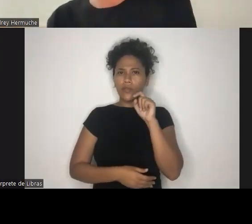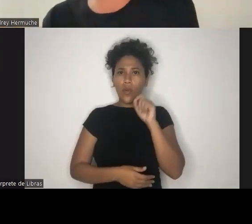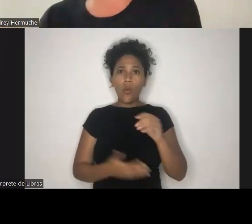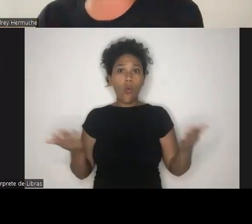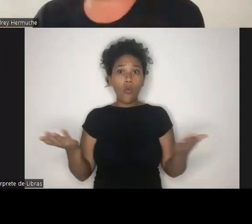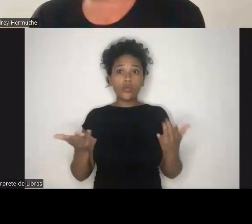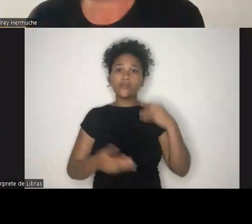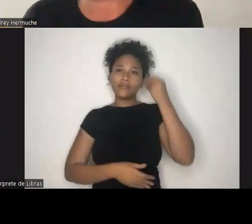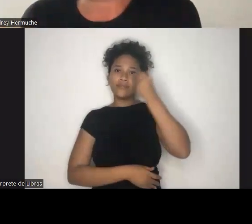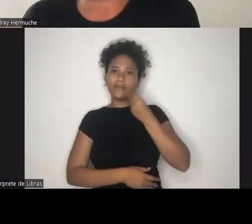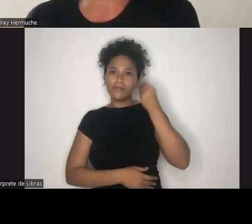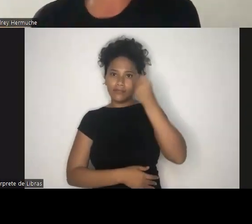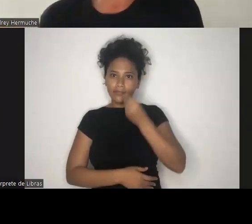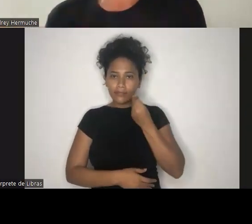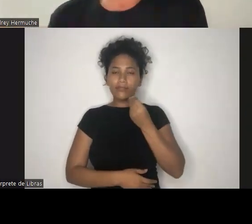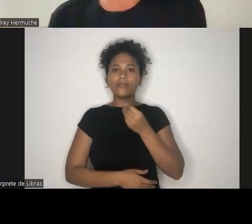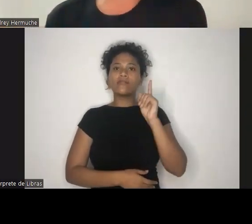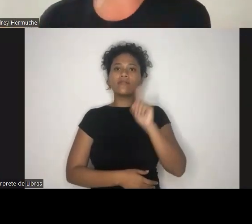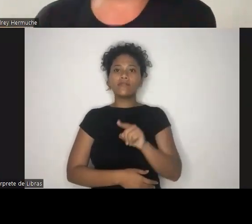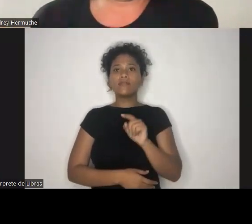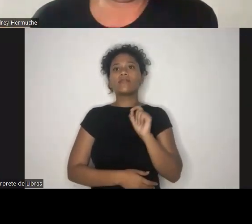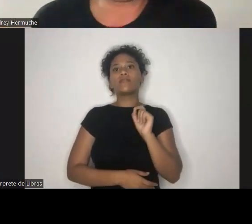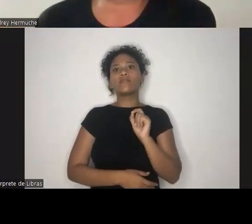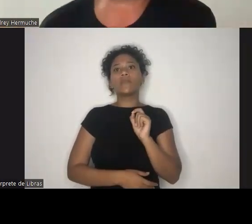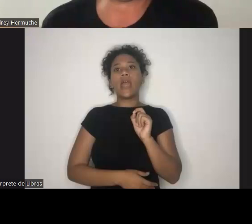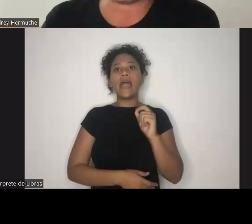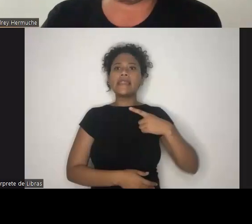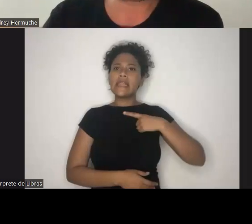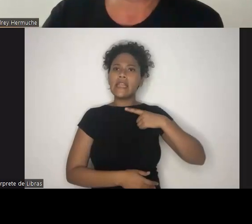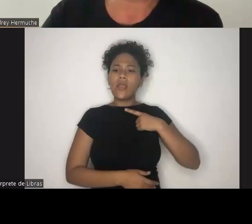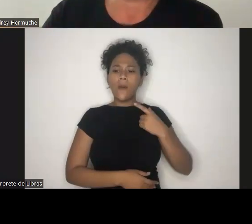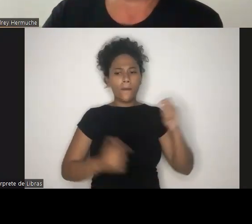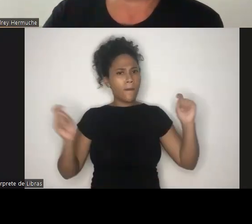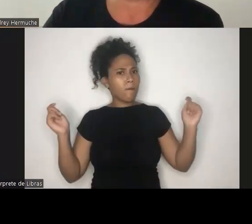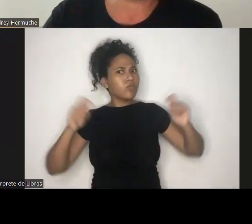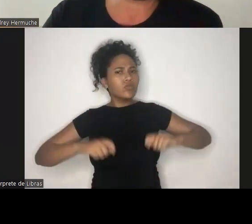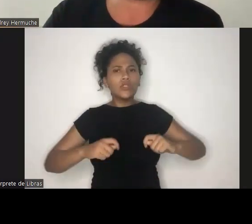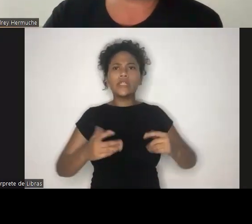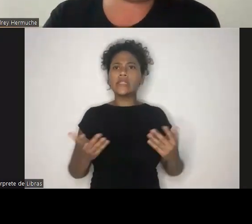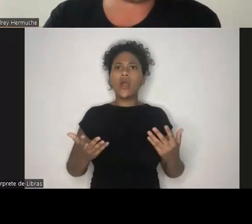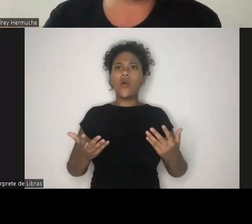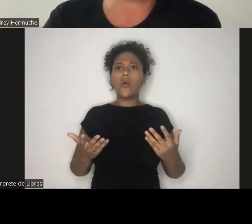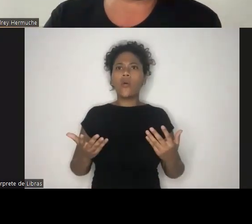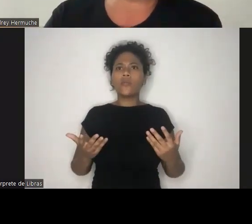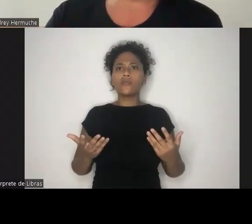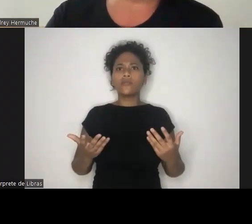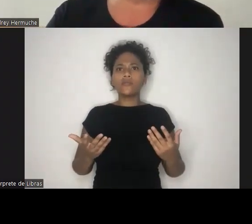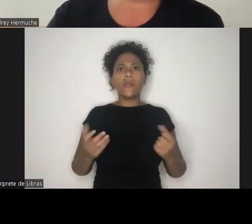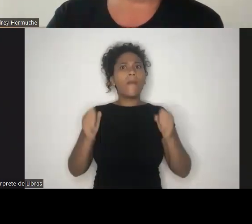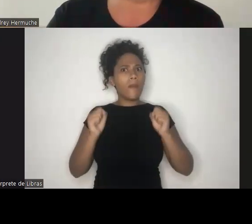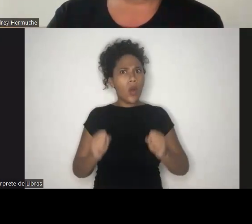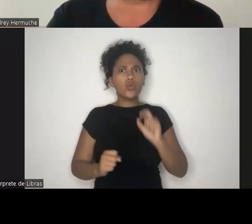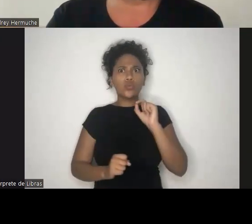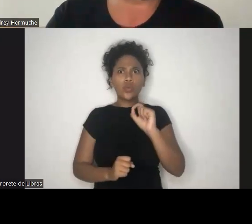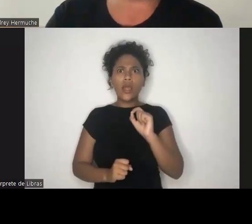experiência imersiva para ela alcançar um potencial ela pode alcançar